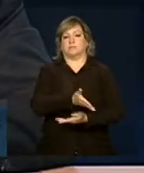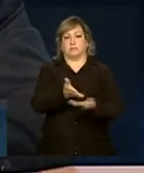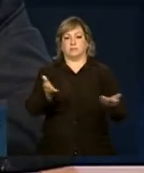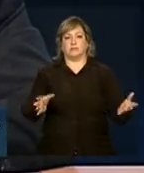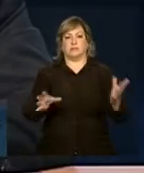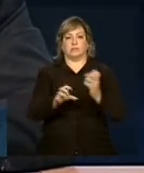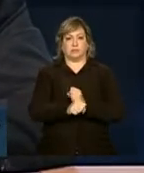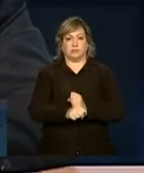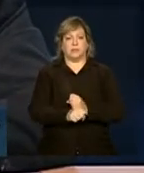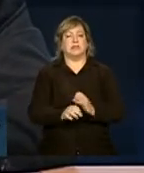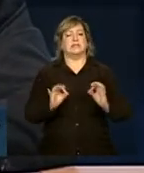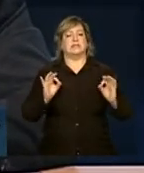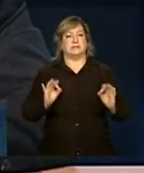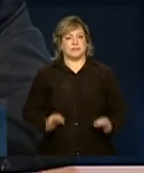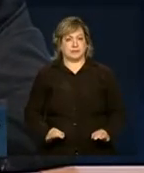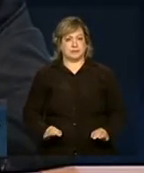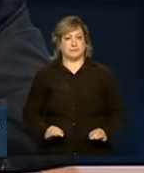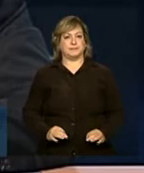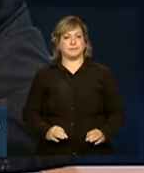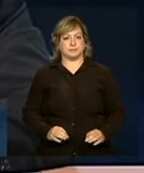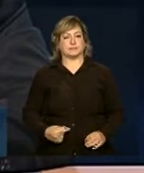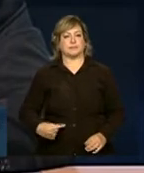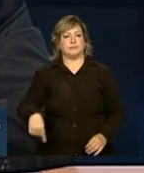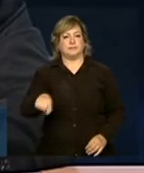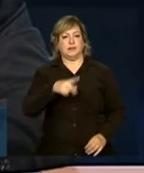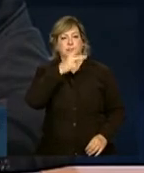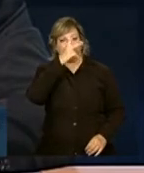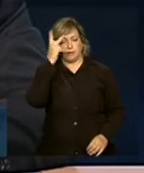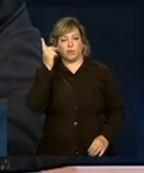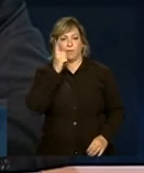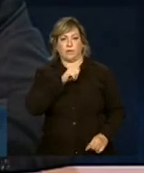beneficiado e com certeza vamos